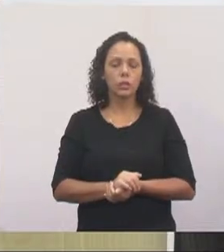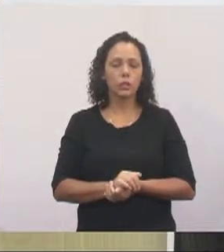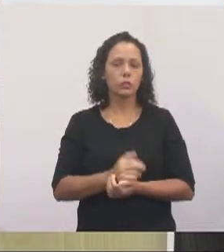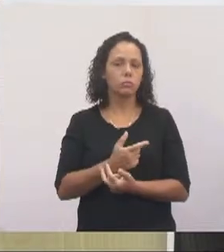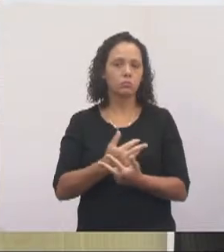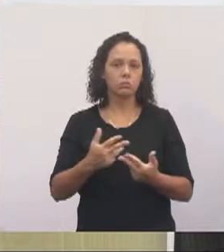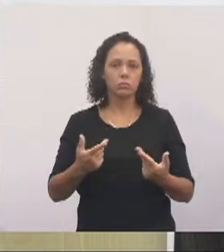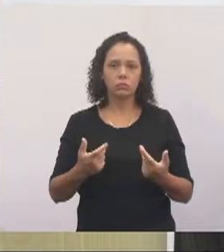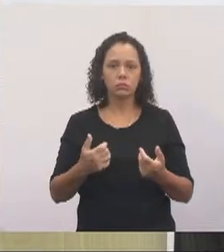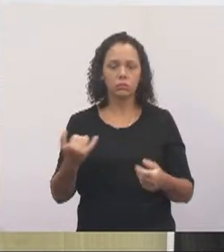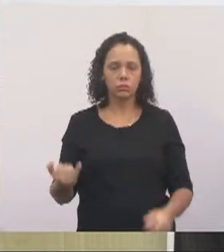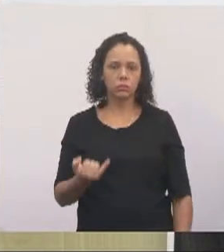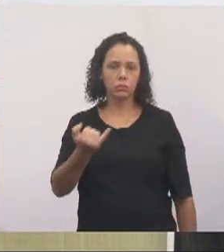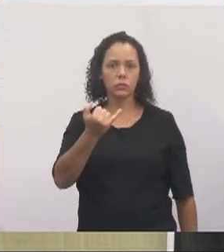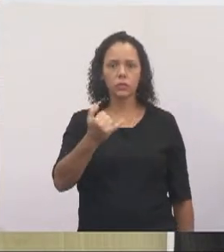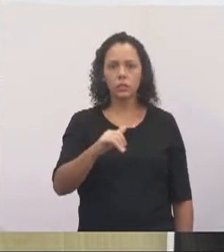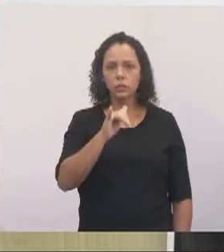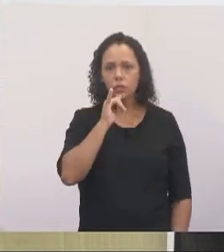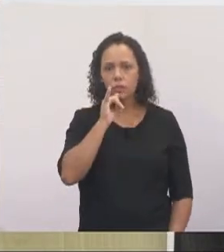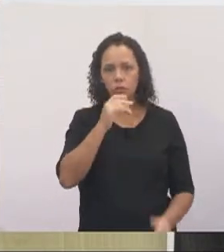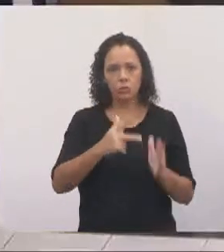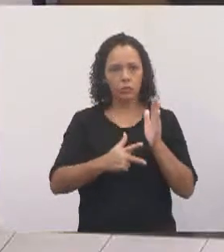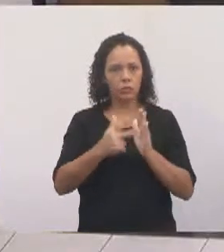Prefeito Municipal Isaías José de Santana.